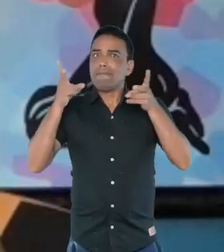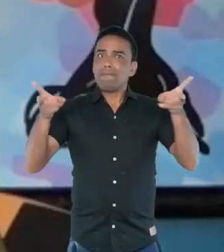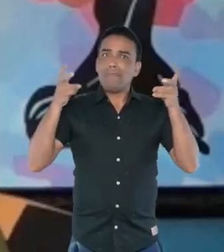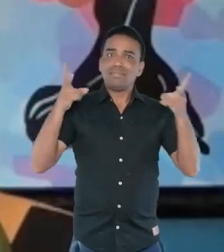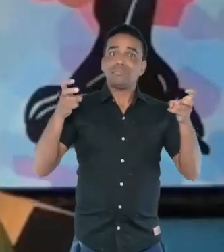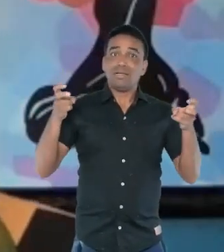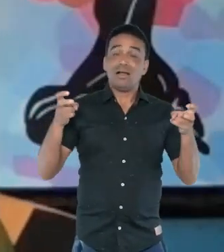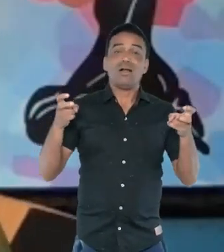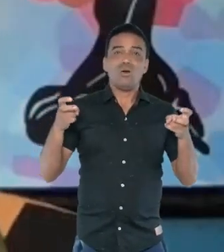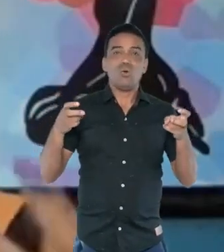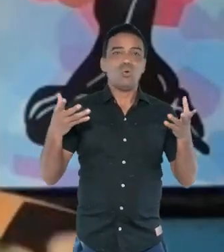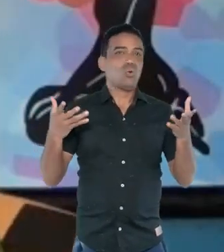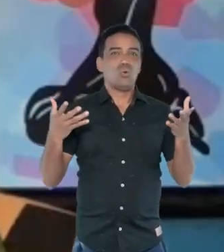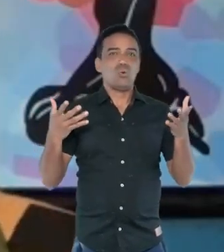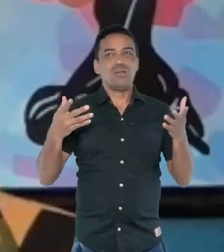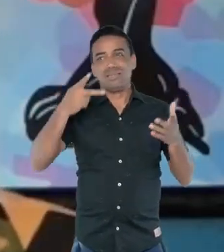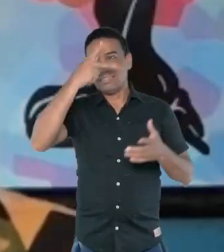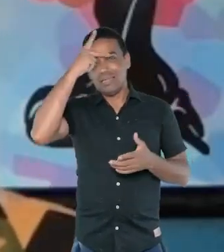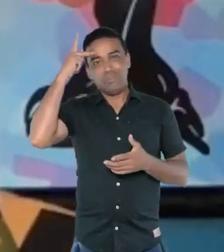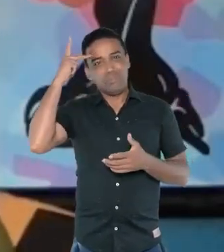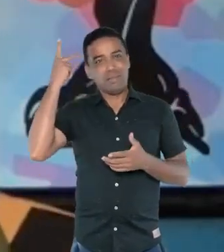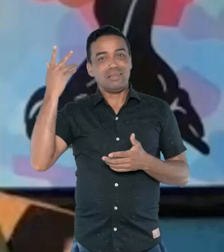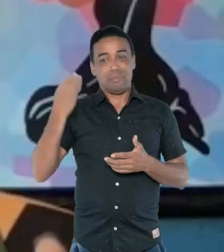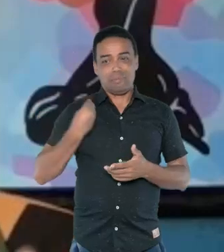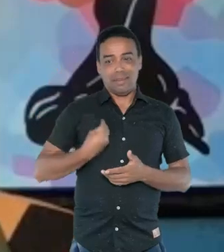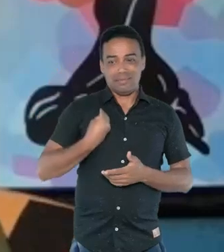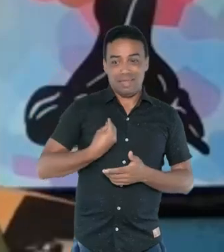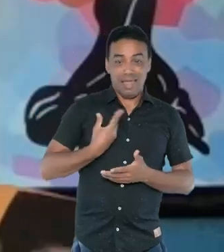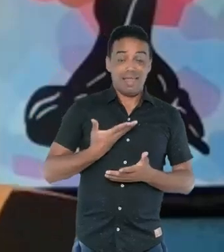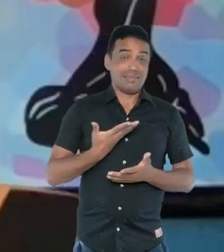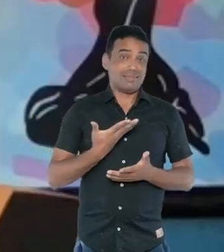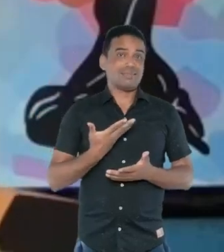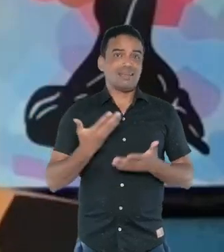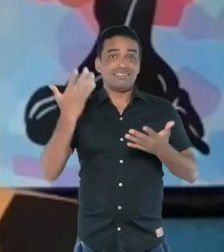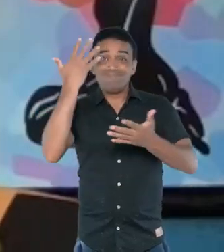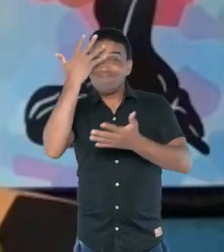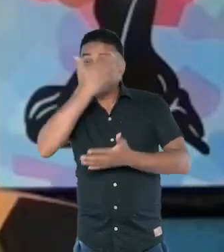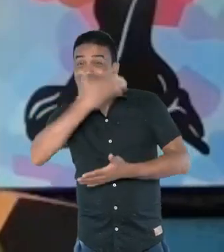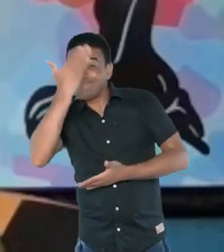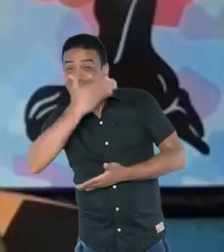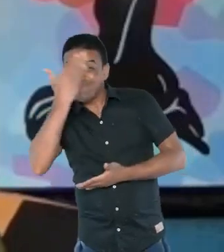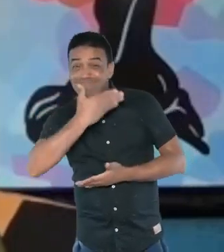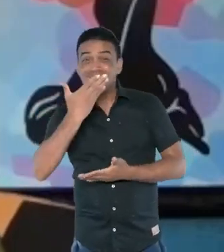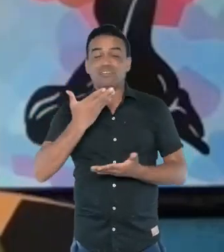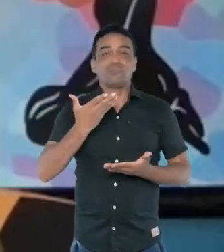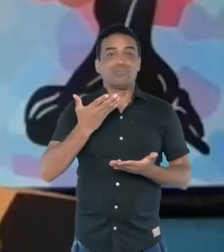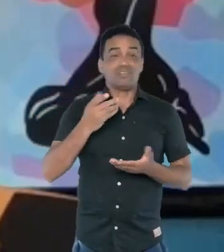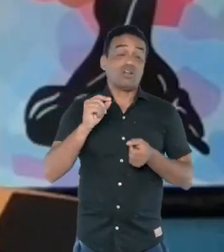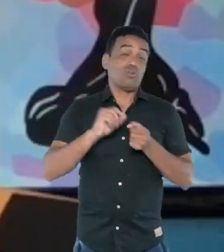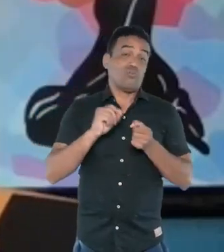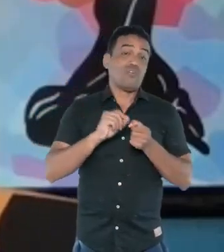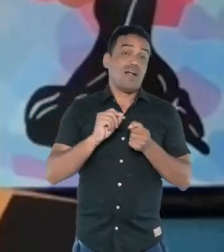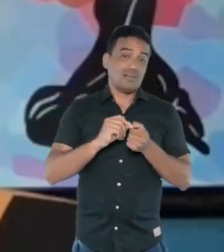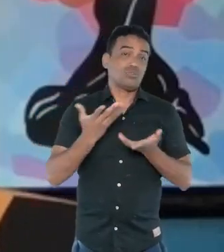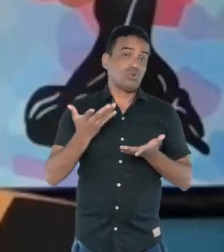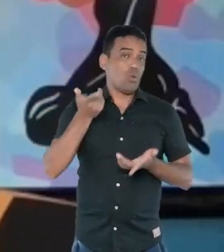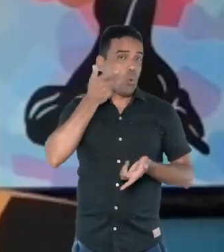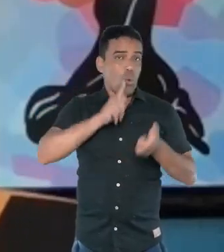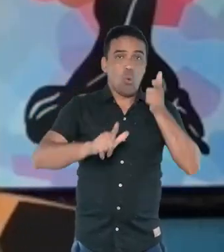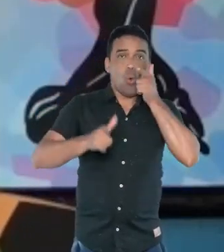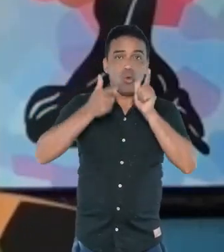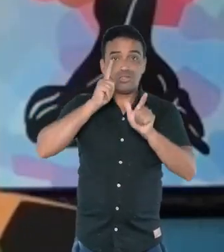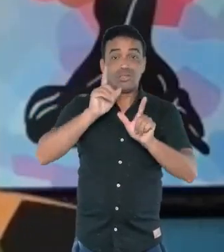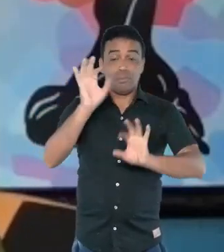desses presentes invisibilizados ou presentes invisíveis, que aí eu faço o que você chamou, né, eu consigo